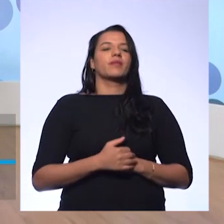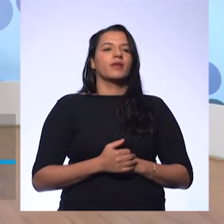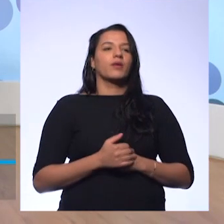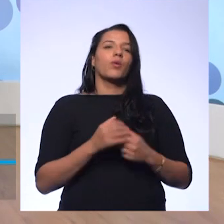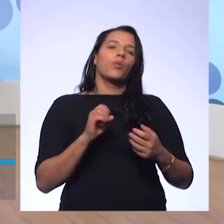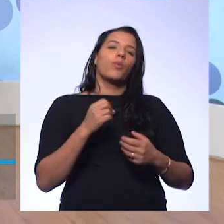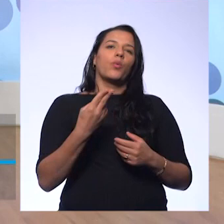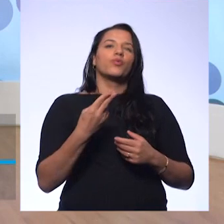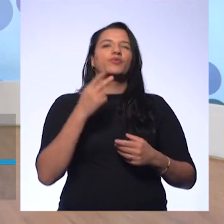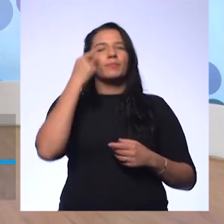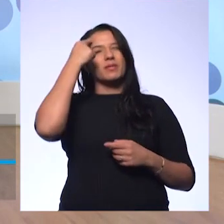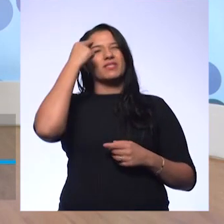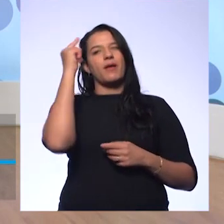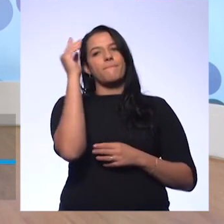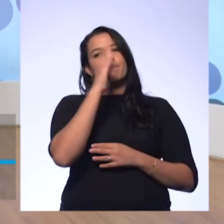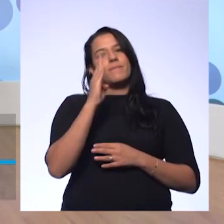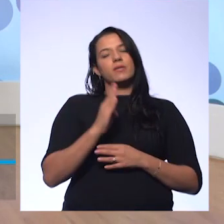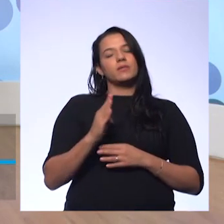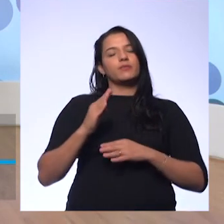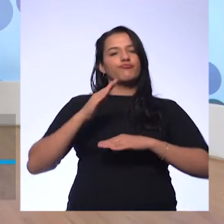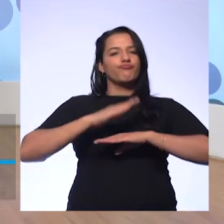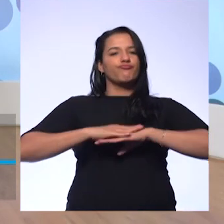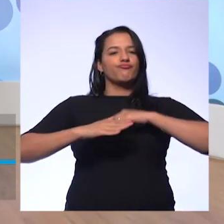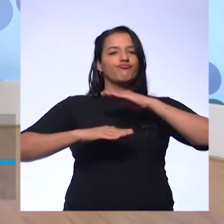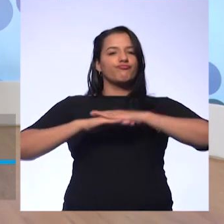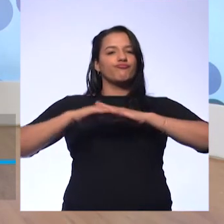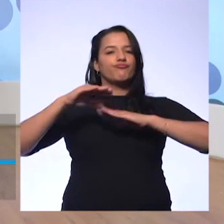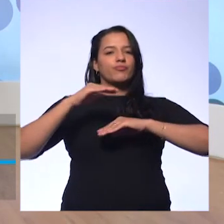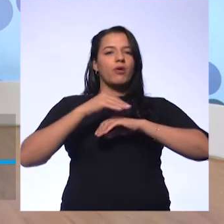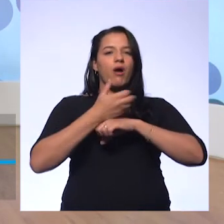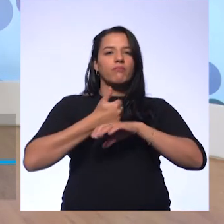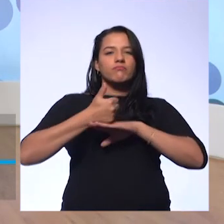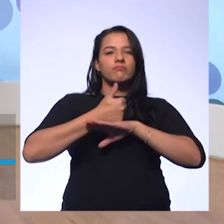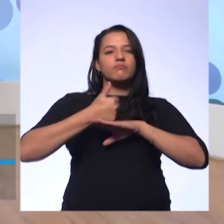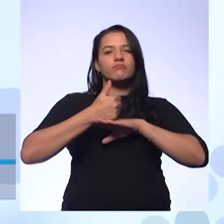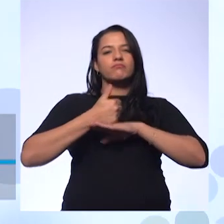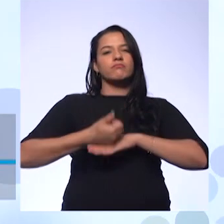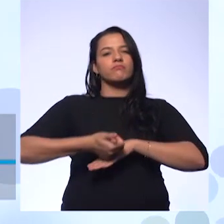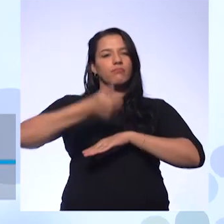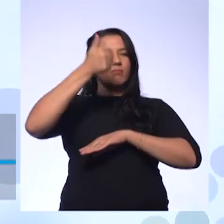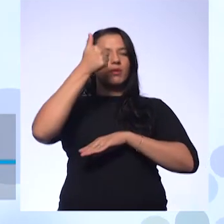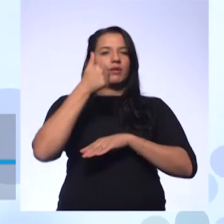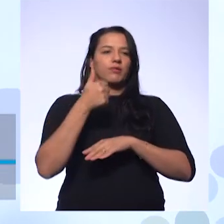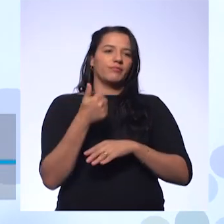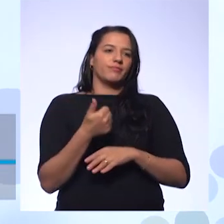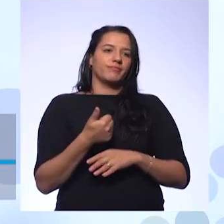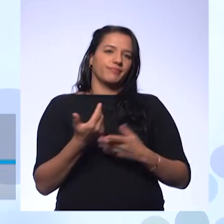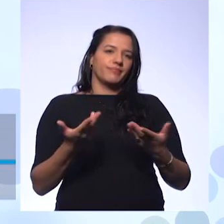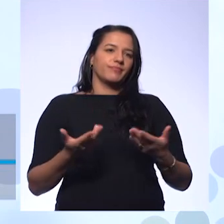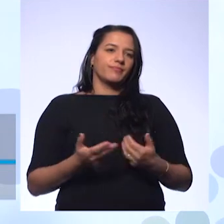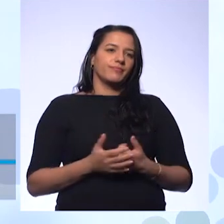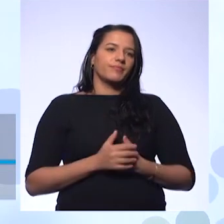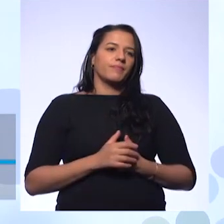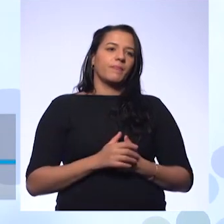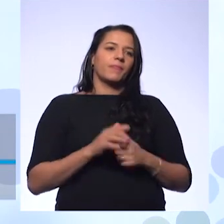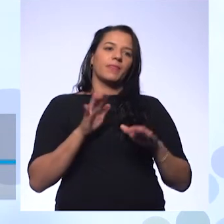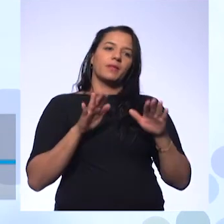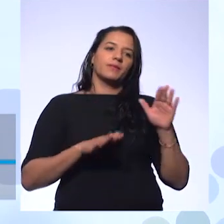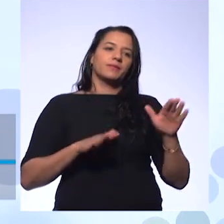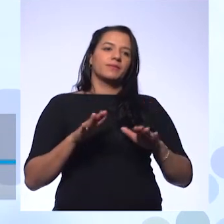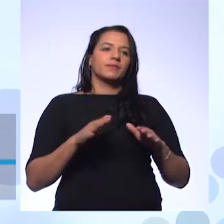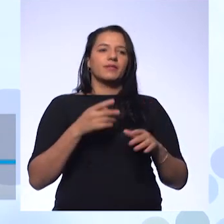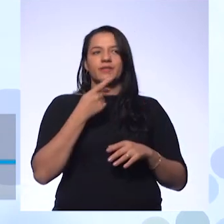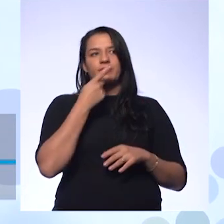o Brasil sob novas bases, né? E essa questão das intenções políticas, muito claras, marca